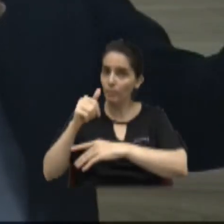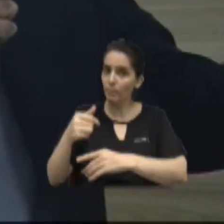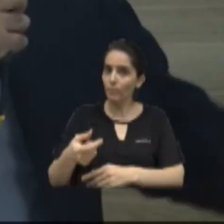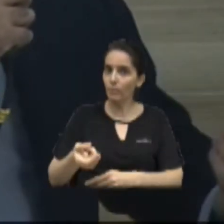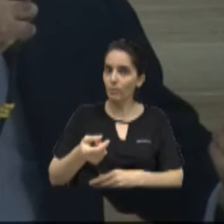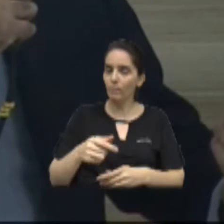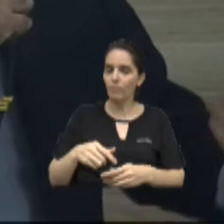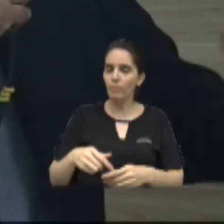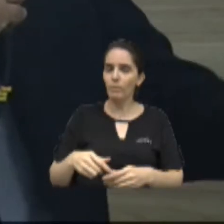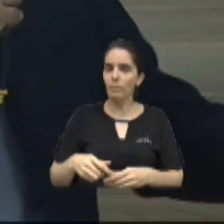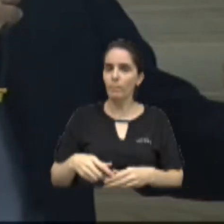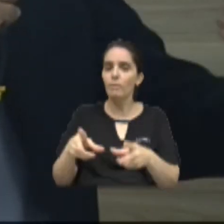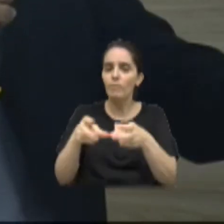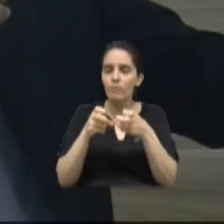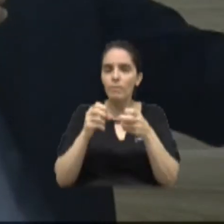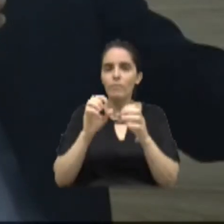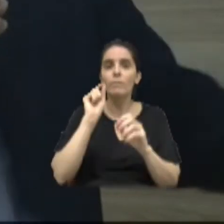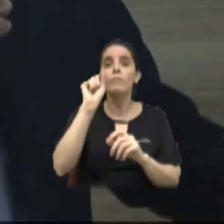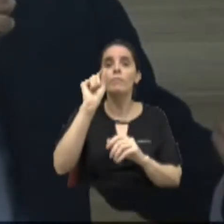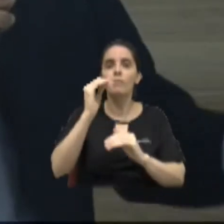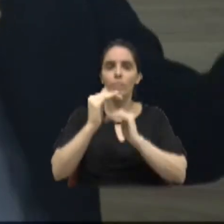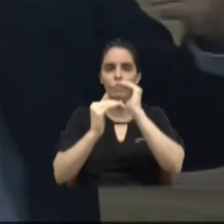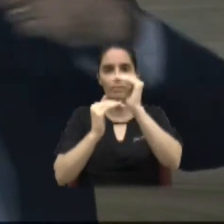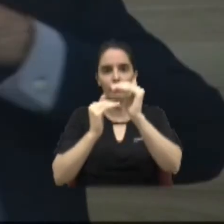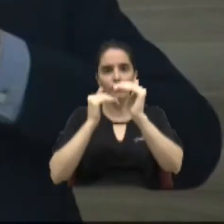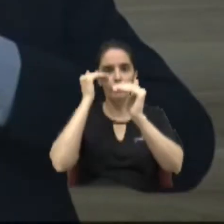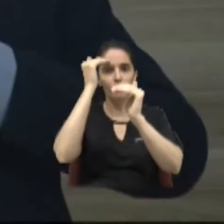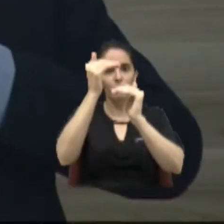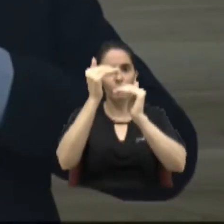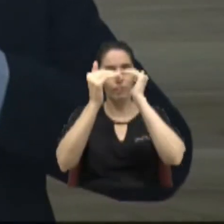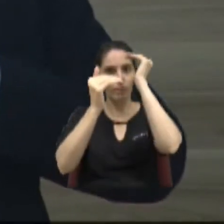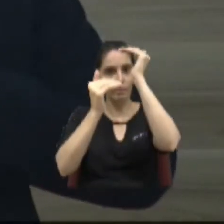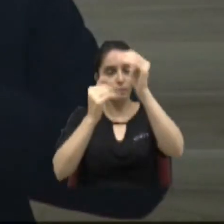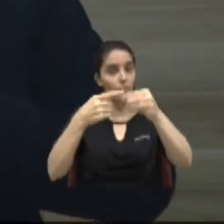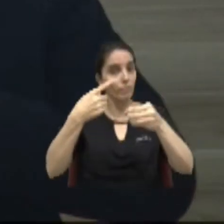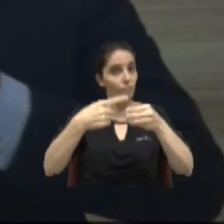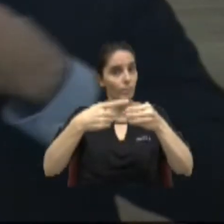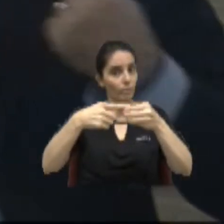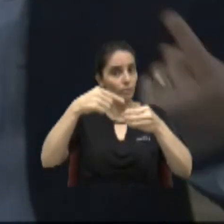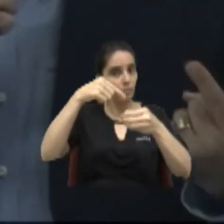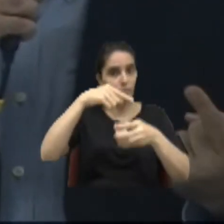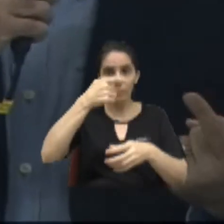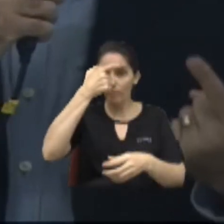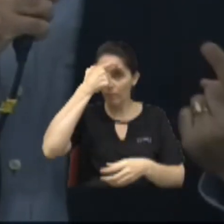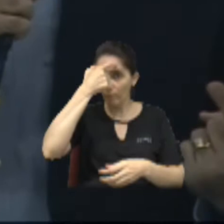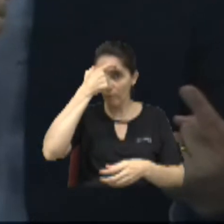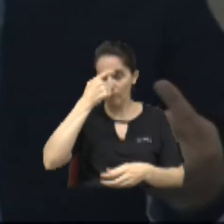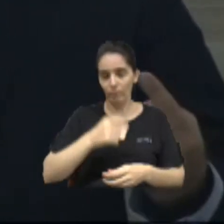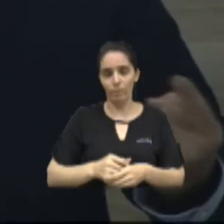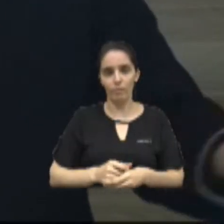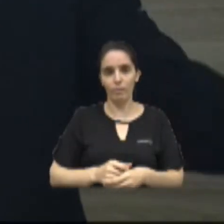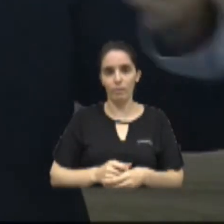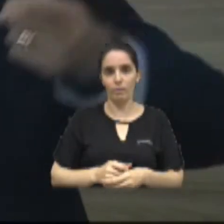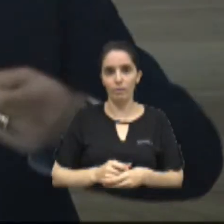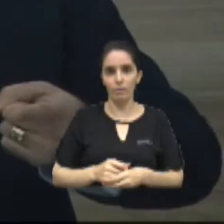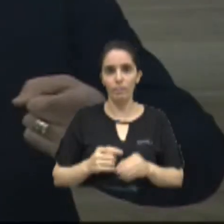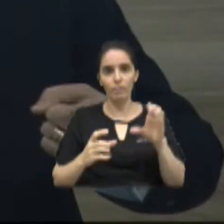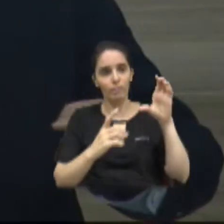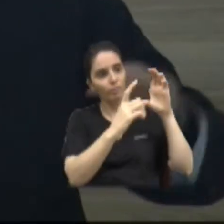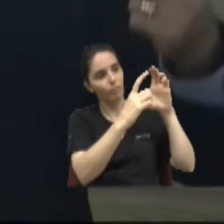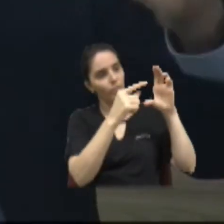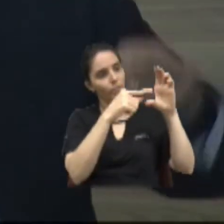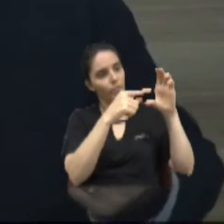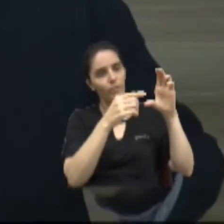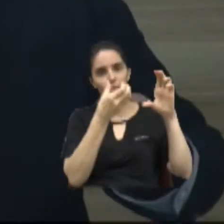consciente de evolução. O que é isso? Cidade consciente. Eu não vejo também, muitas vezes, o limite de velocidade